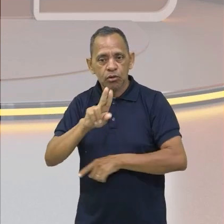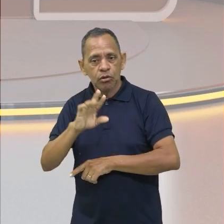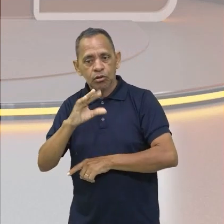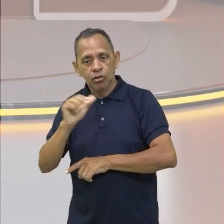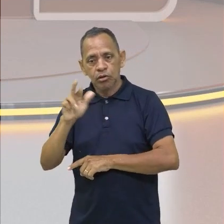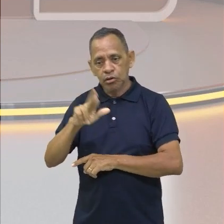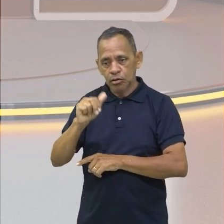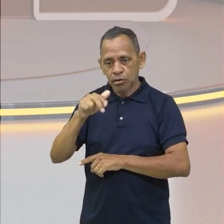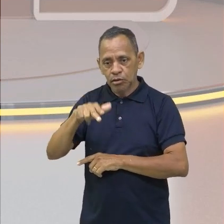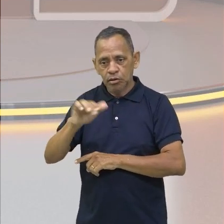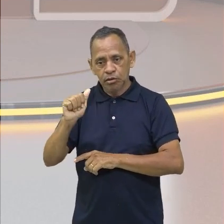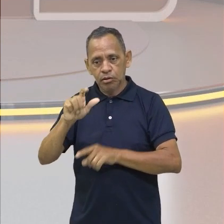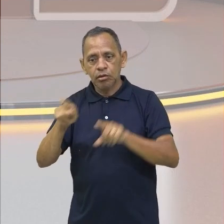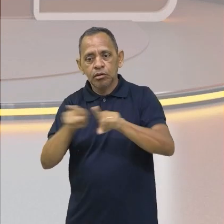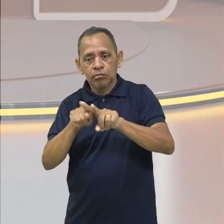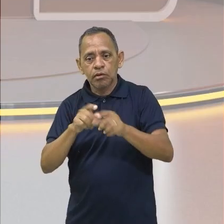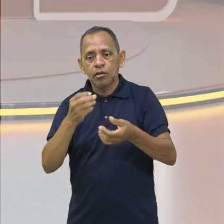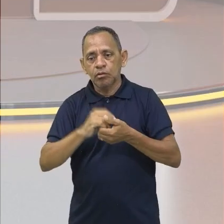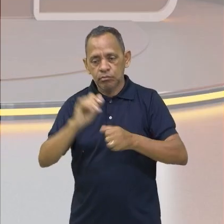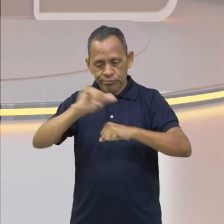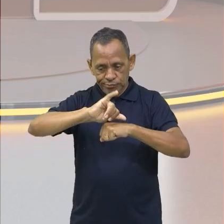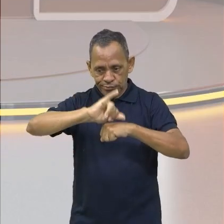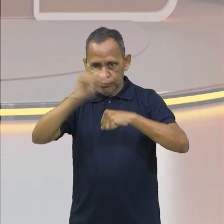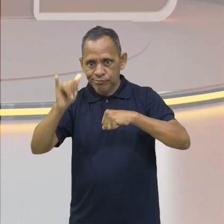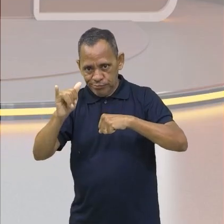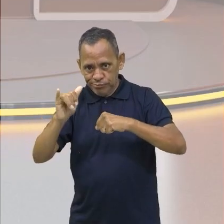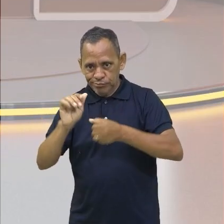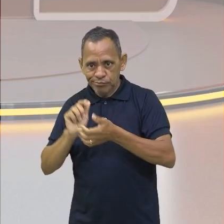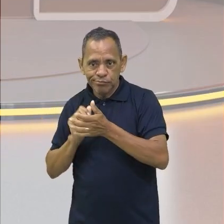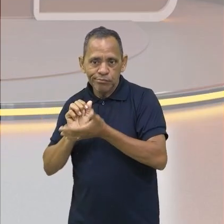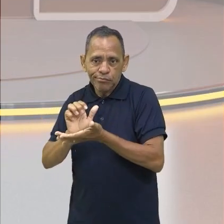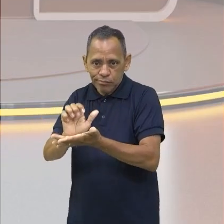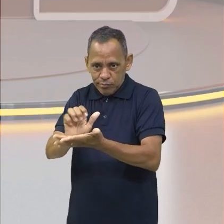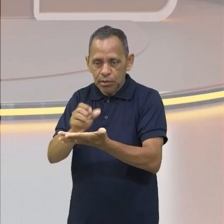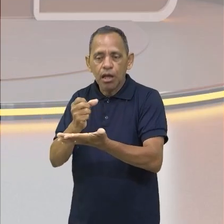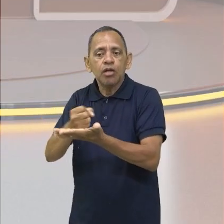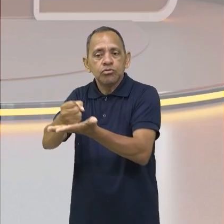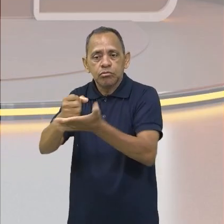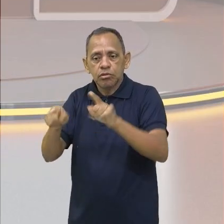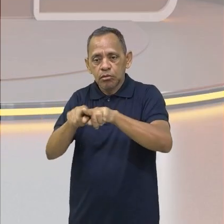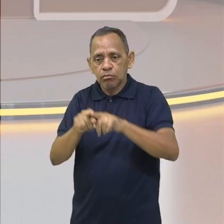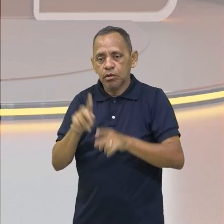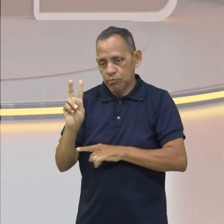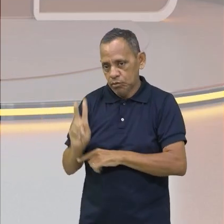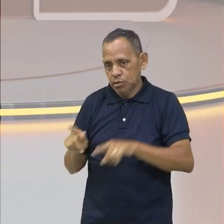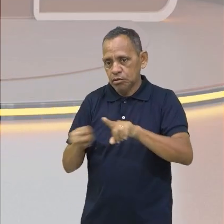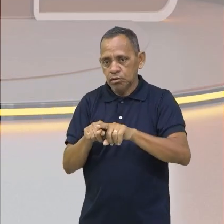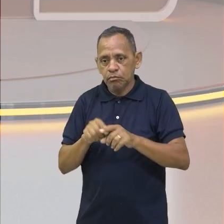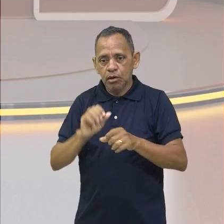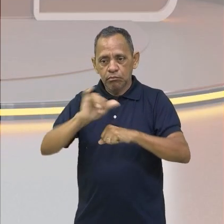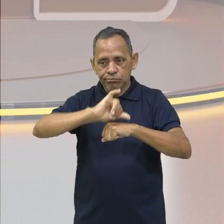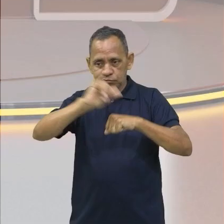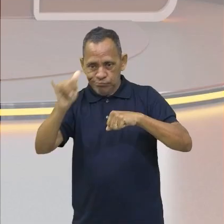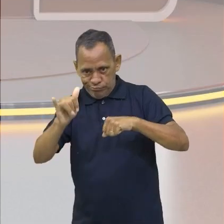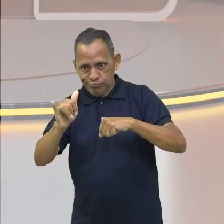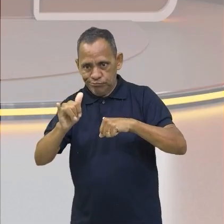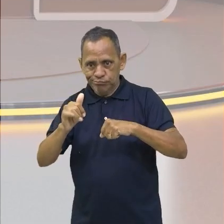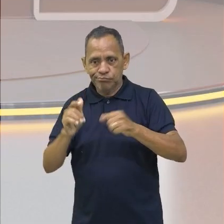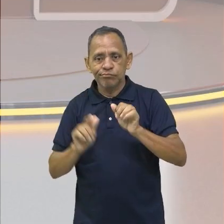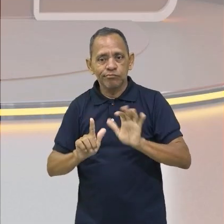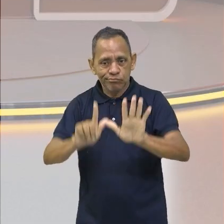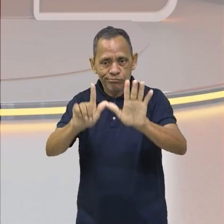a exportar essa parte aí do petróleo e do gás natural com quem tem mais vínculo, principalmente com